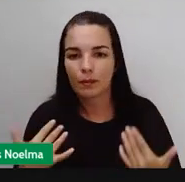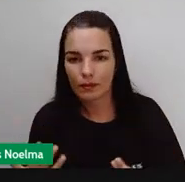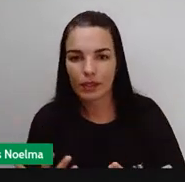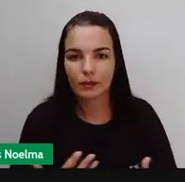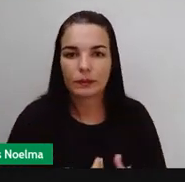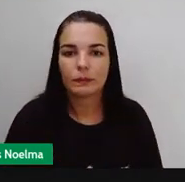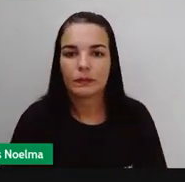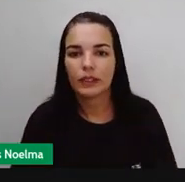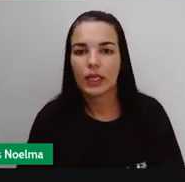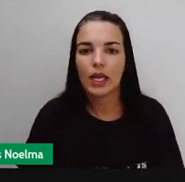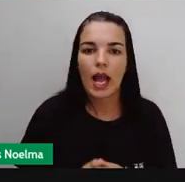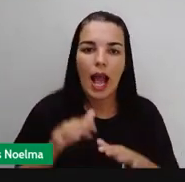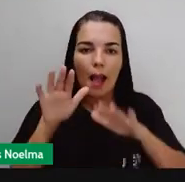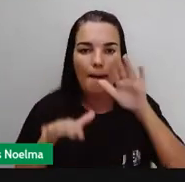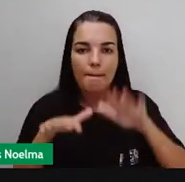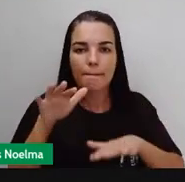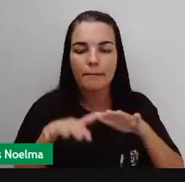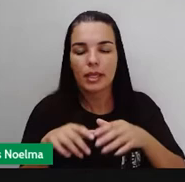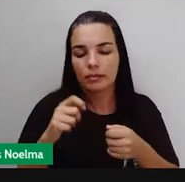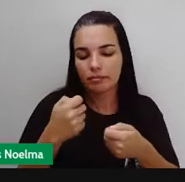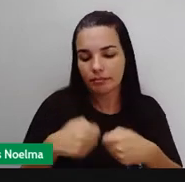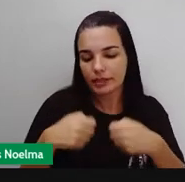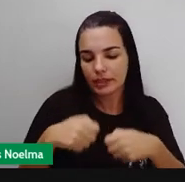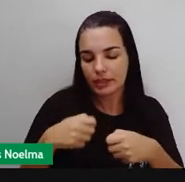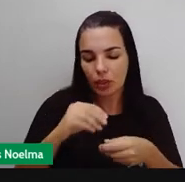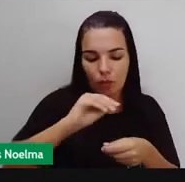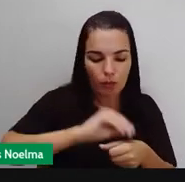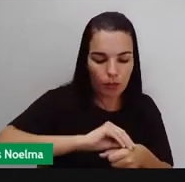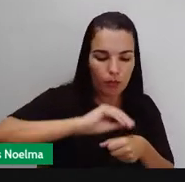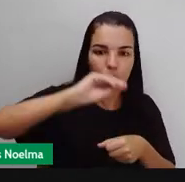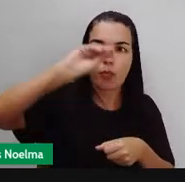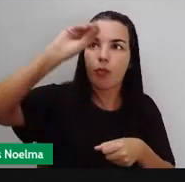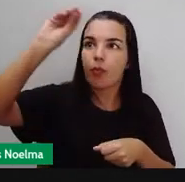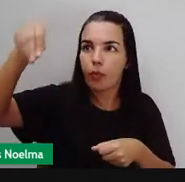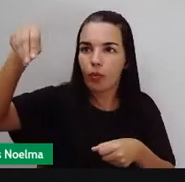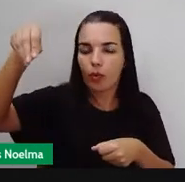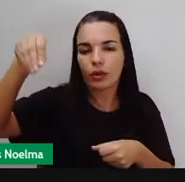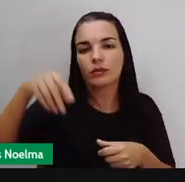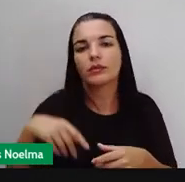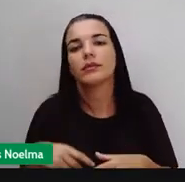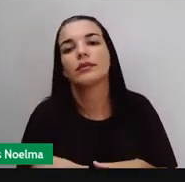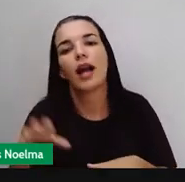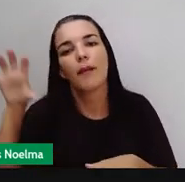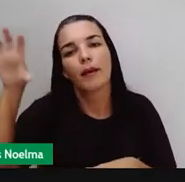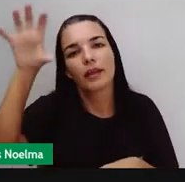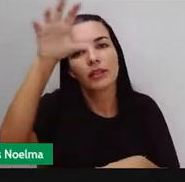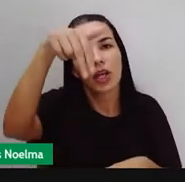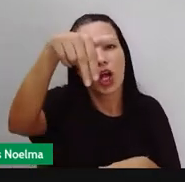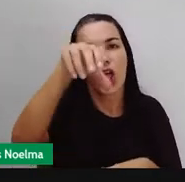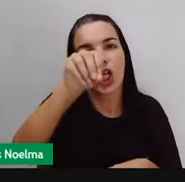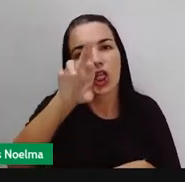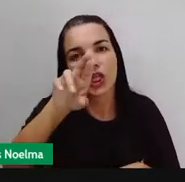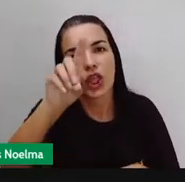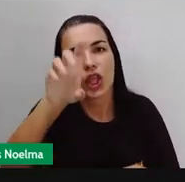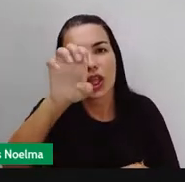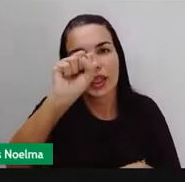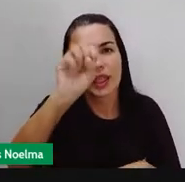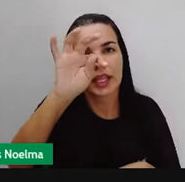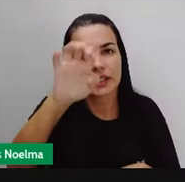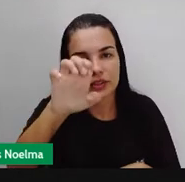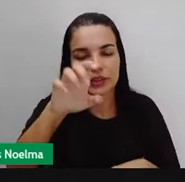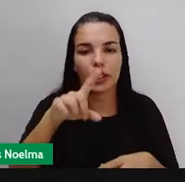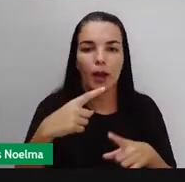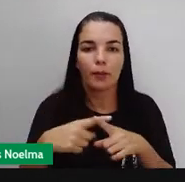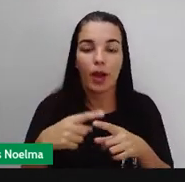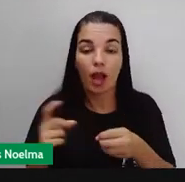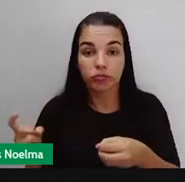do Nordeste para o Sudeste, voltando aí, nesse caso, para a região Nordeste, né? O retorno de